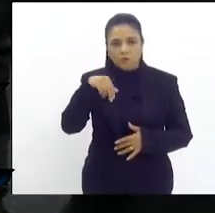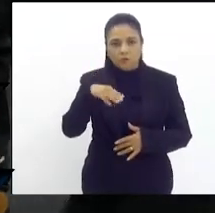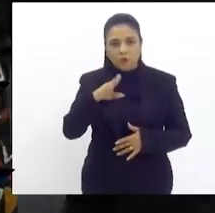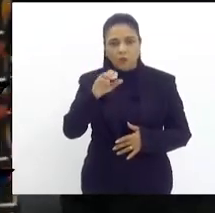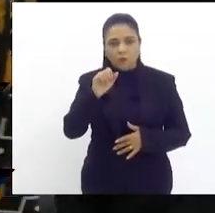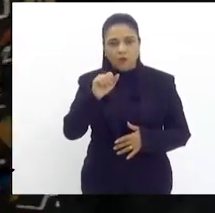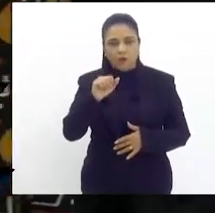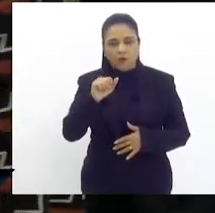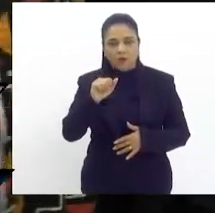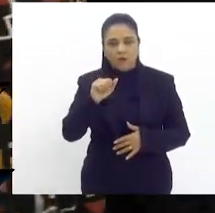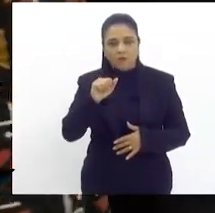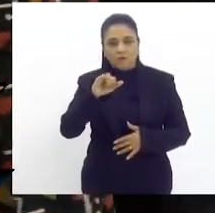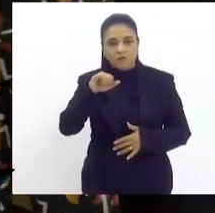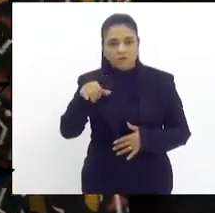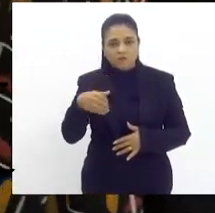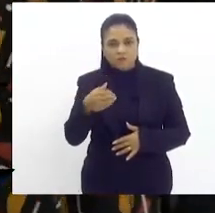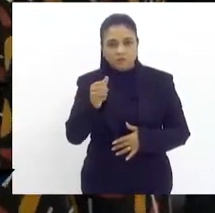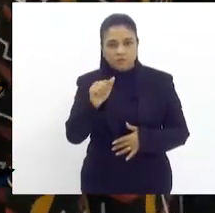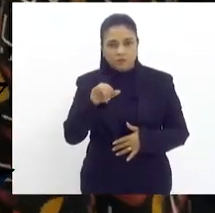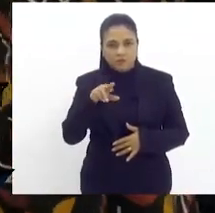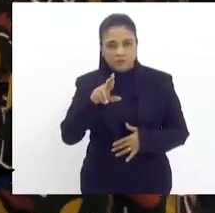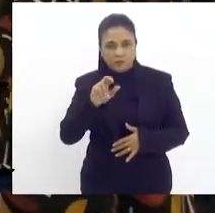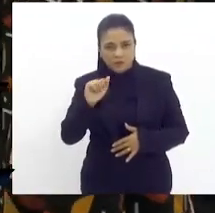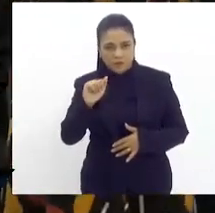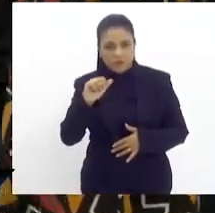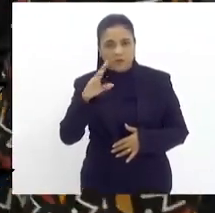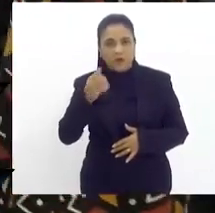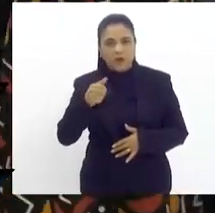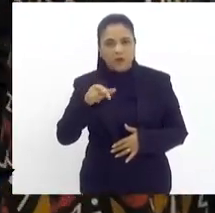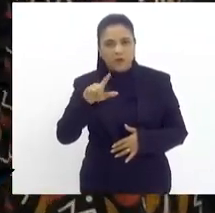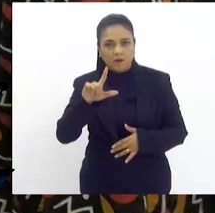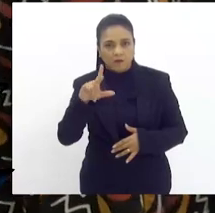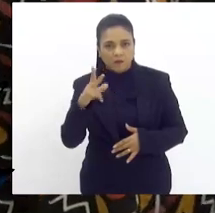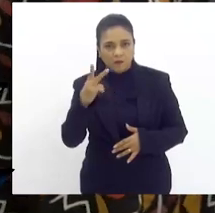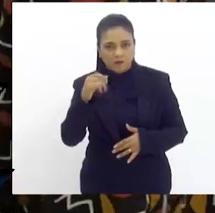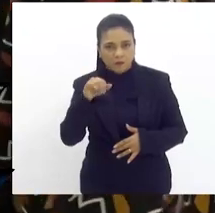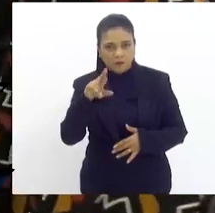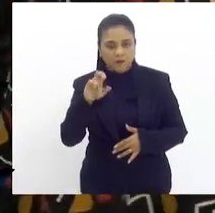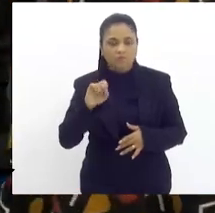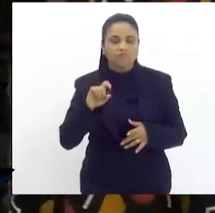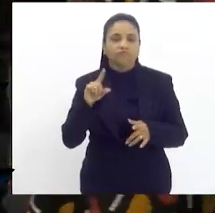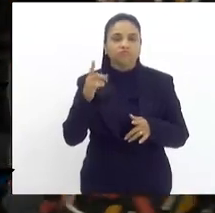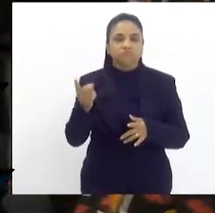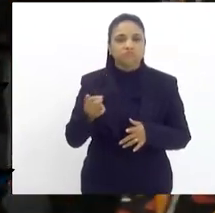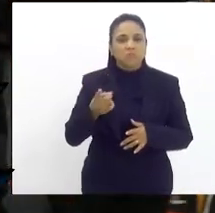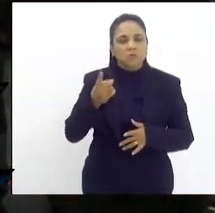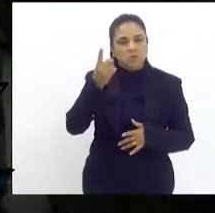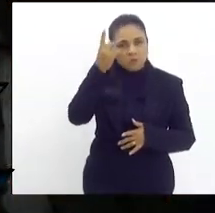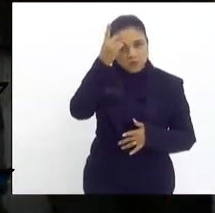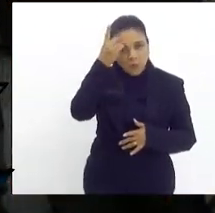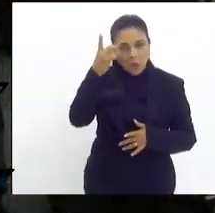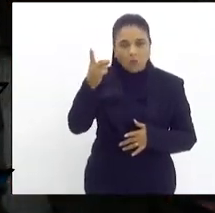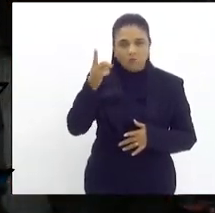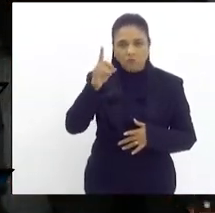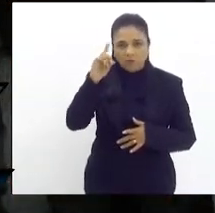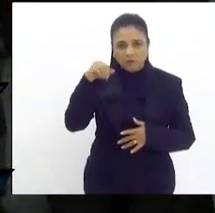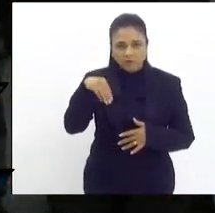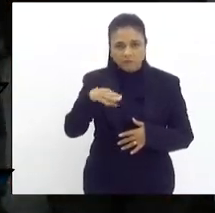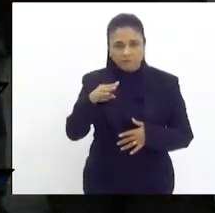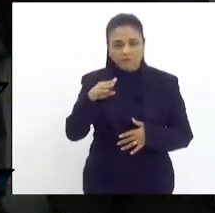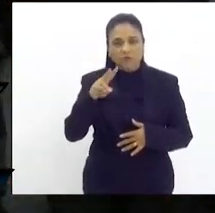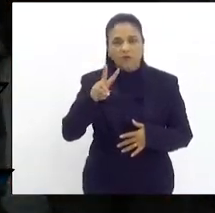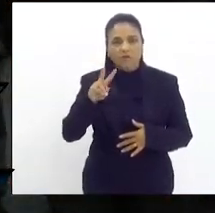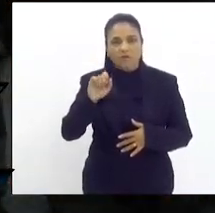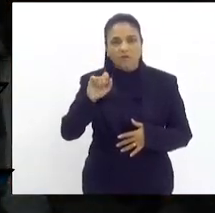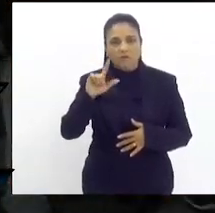deputado Jari toda essa casa pela aprovação desse projeto de resolução Dom Waldir uma pessoa fundamental na luta pela democracia no